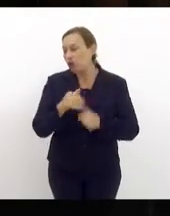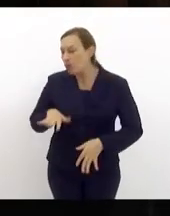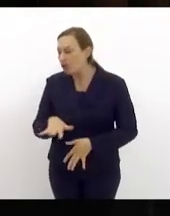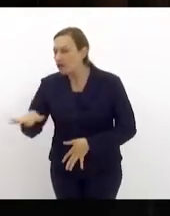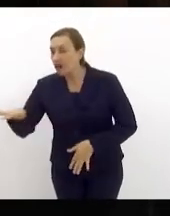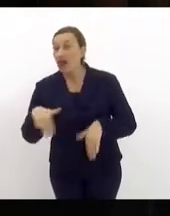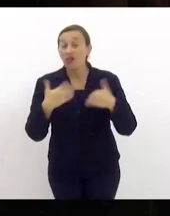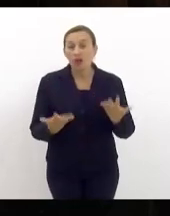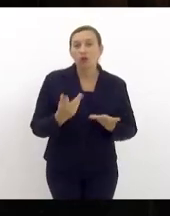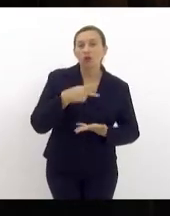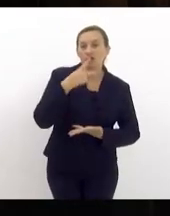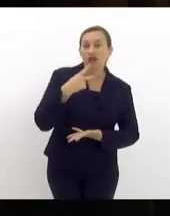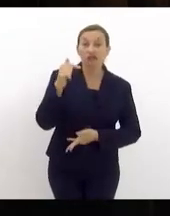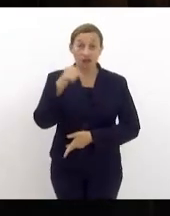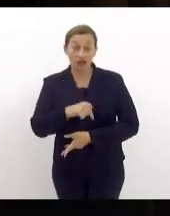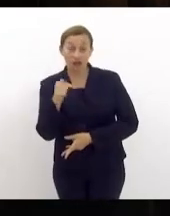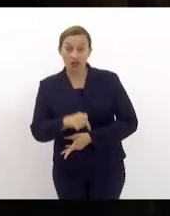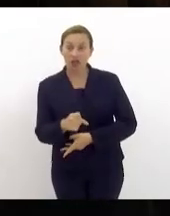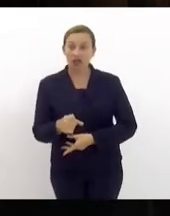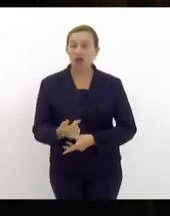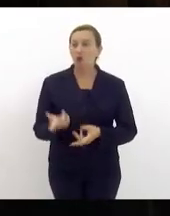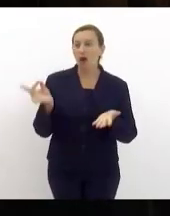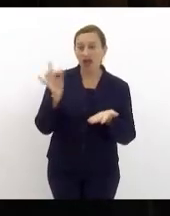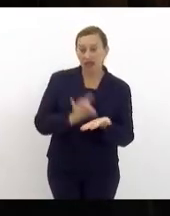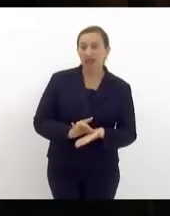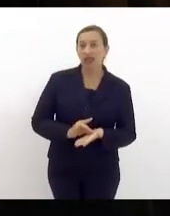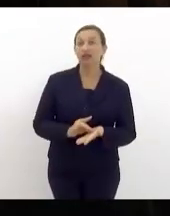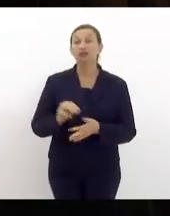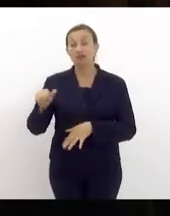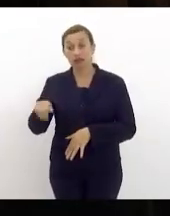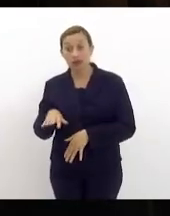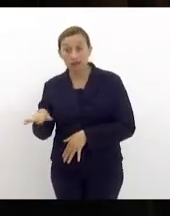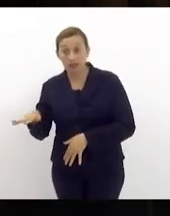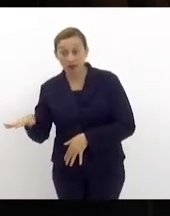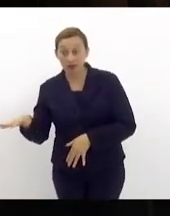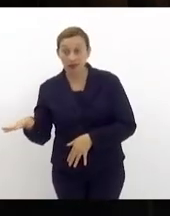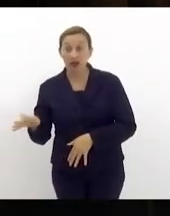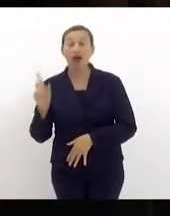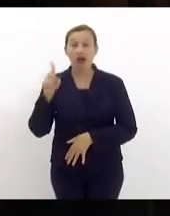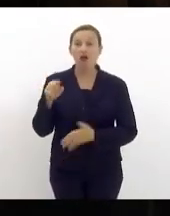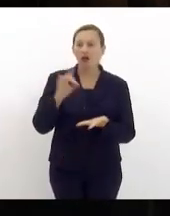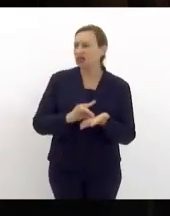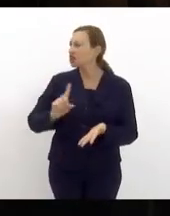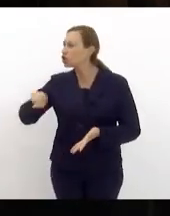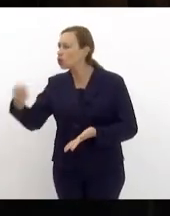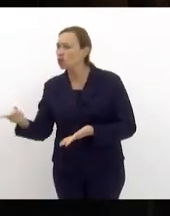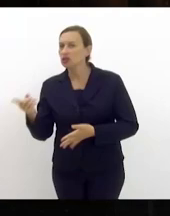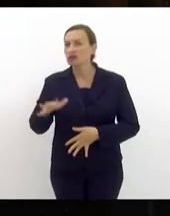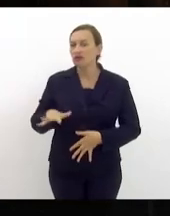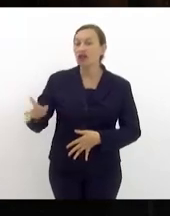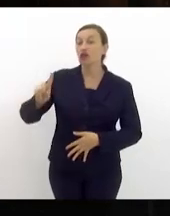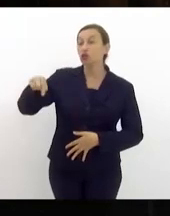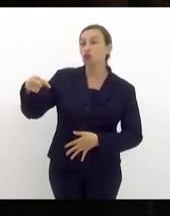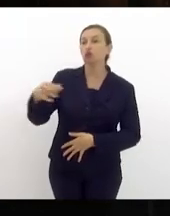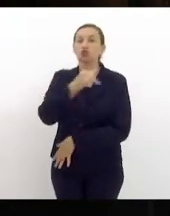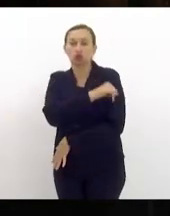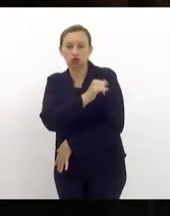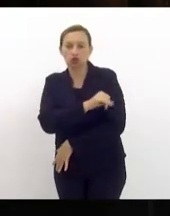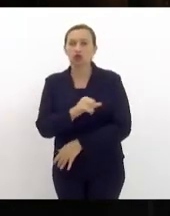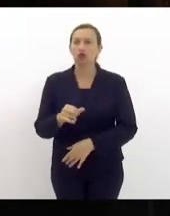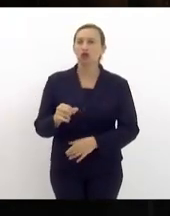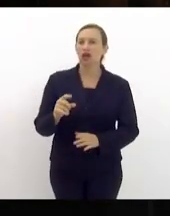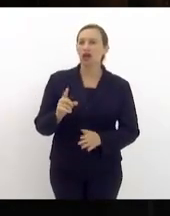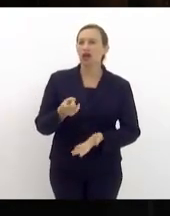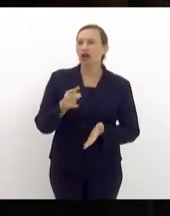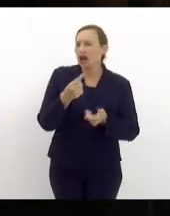Então, quando a gente está falando aqui sobre uma realidade da Maré, essa é uma realidade vivida por outras favelas do Rio de Janeiro. Temos um terço